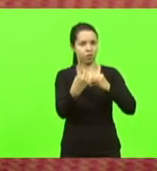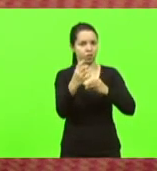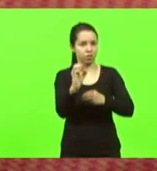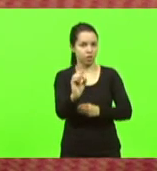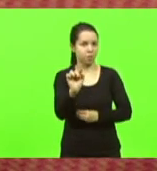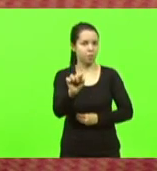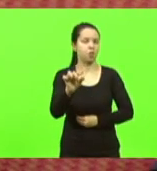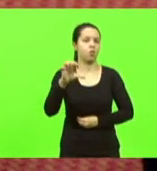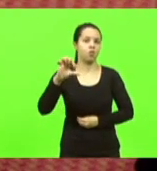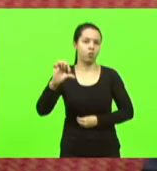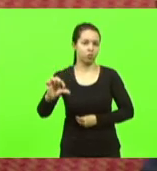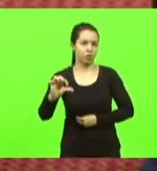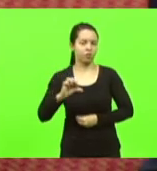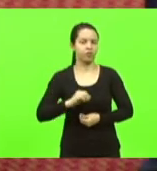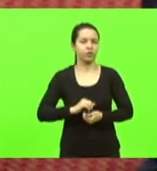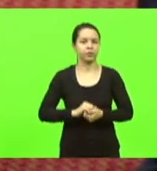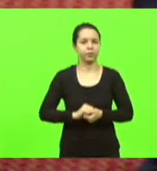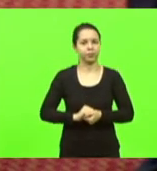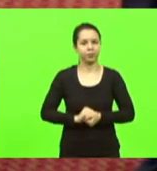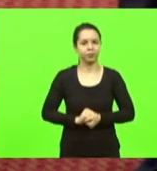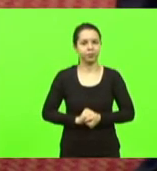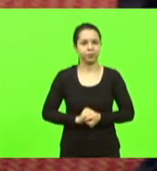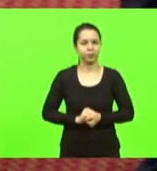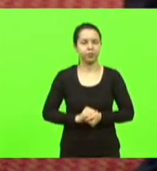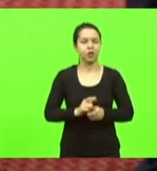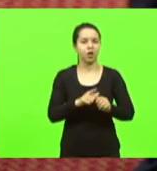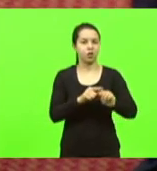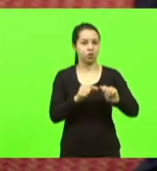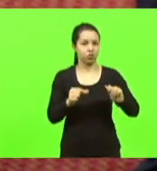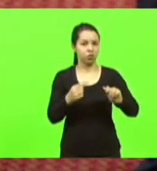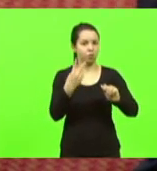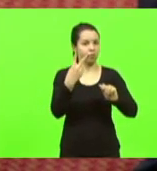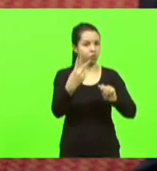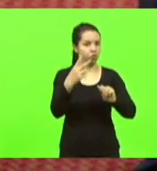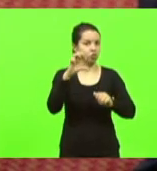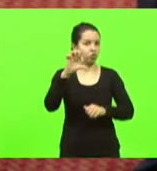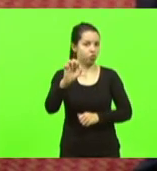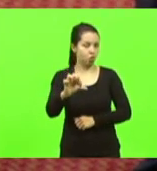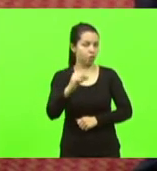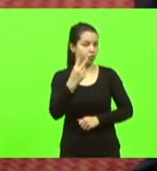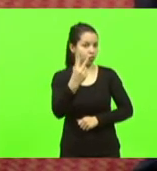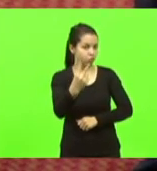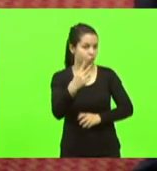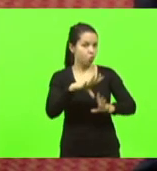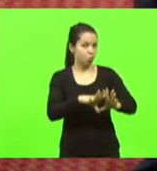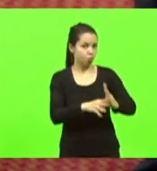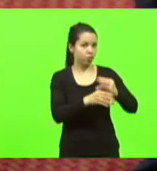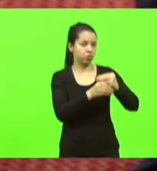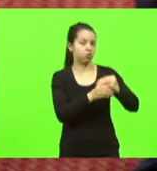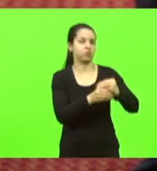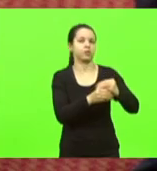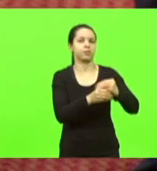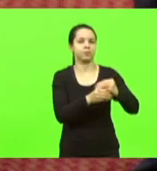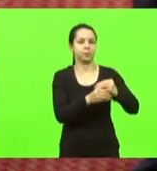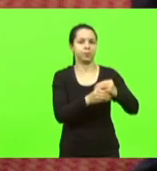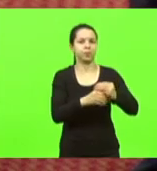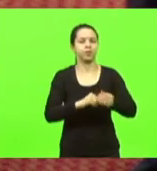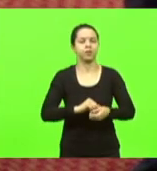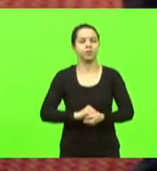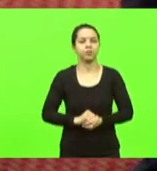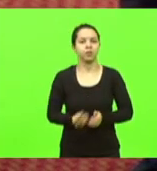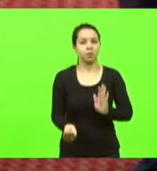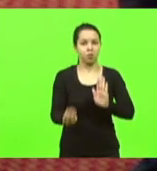10.9 ao artigo 29 duas emendas então para constar nos